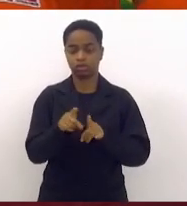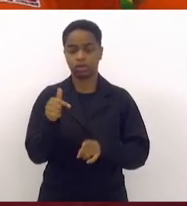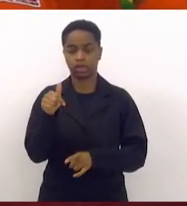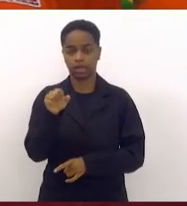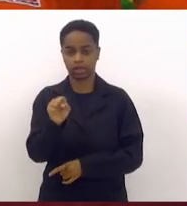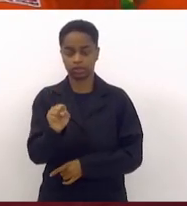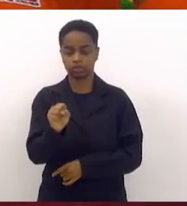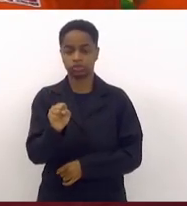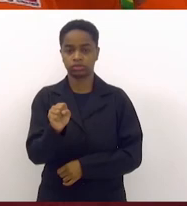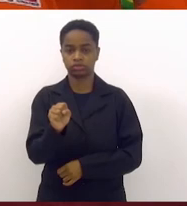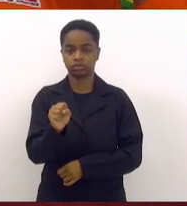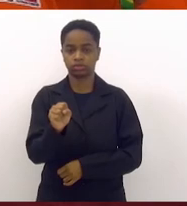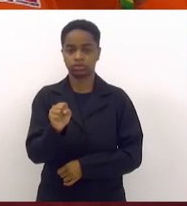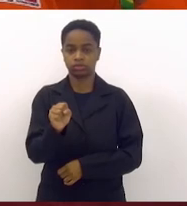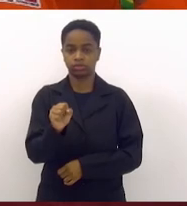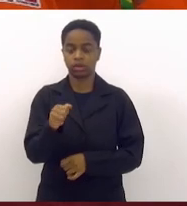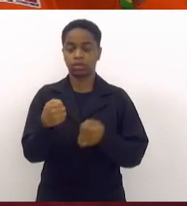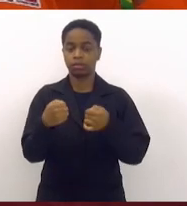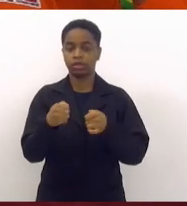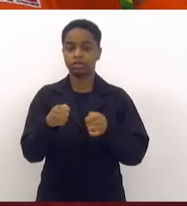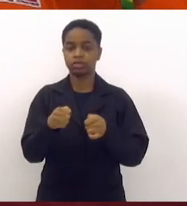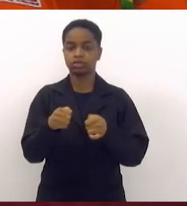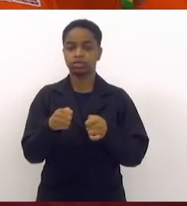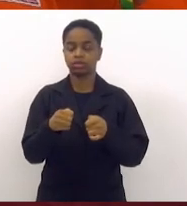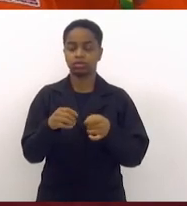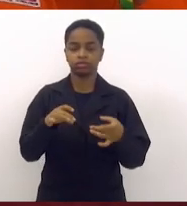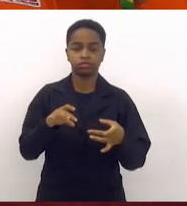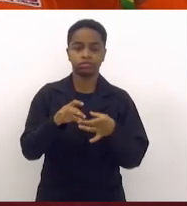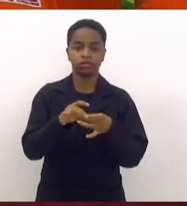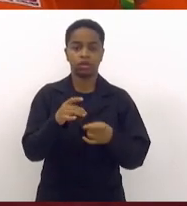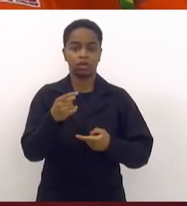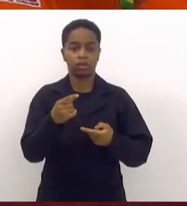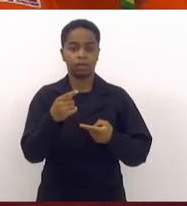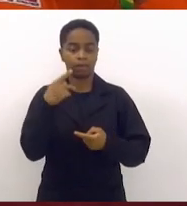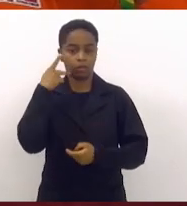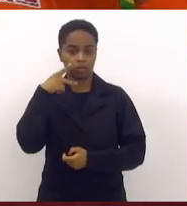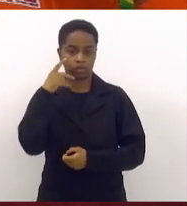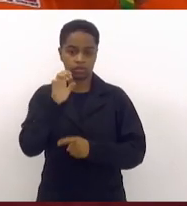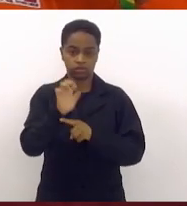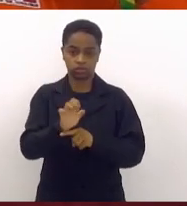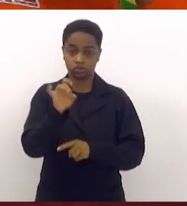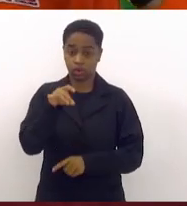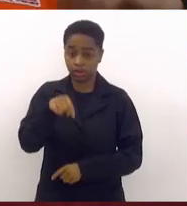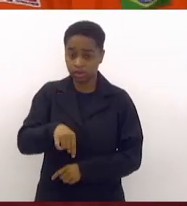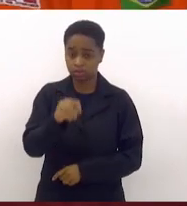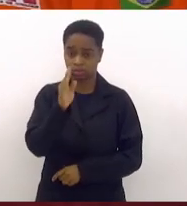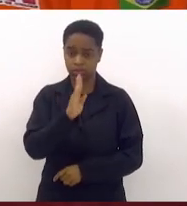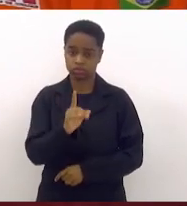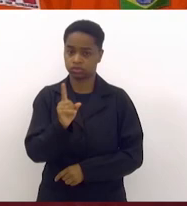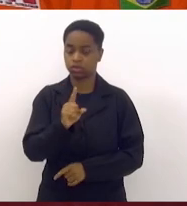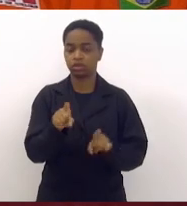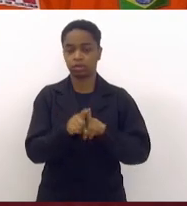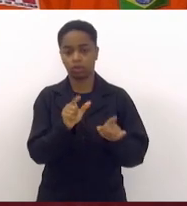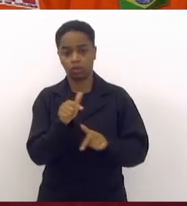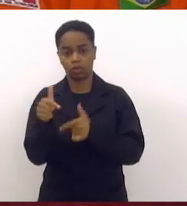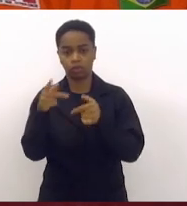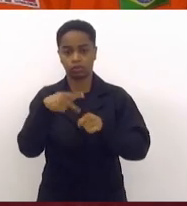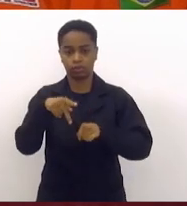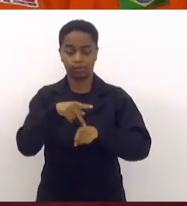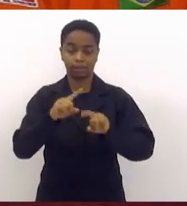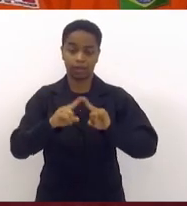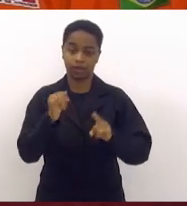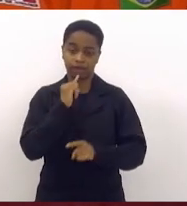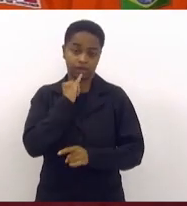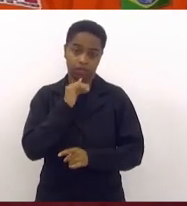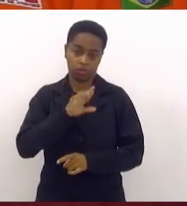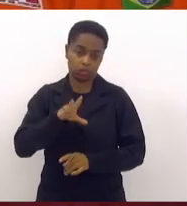deveria ser tratado como política de estado não somente aqui no Brasil mas em outros países infelizmente